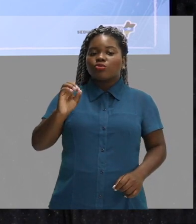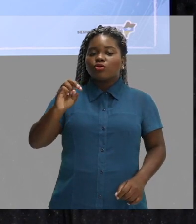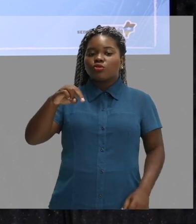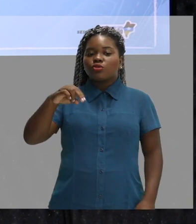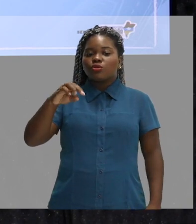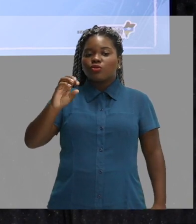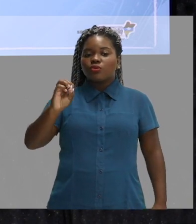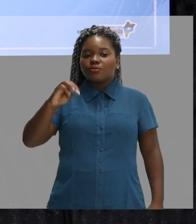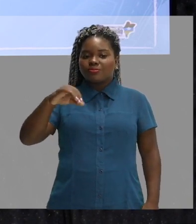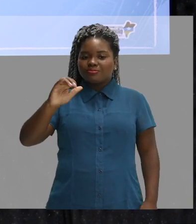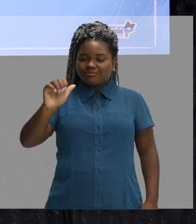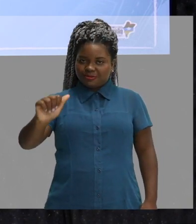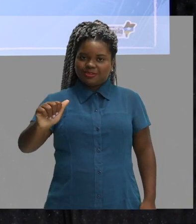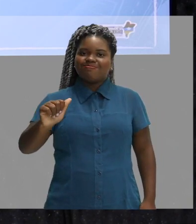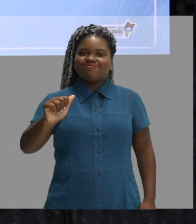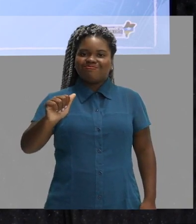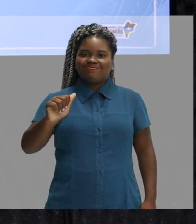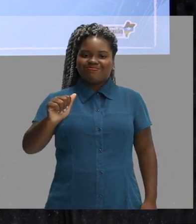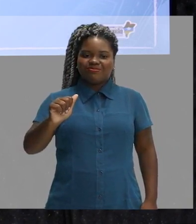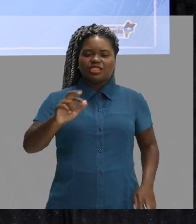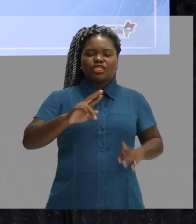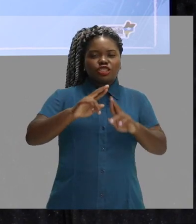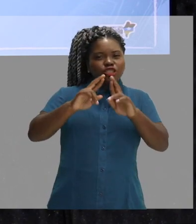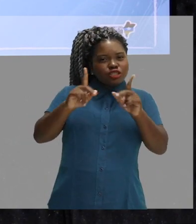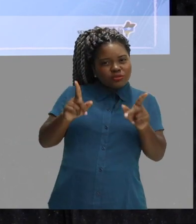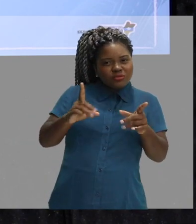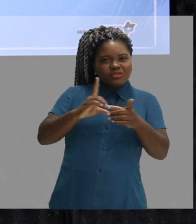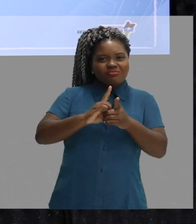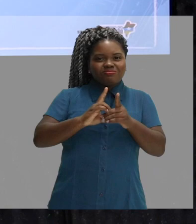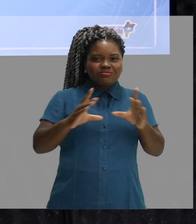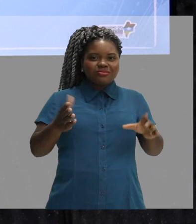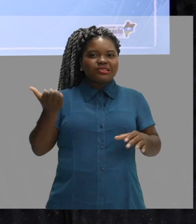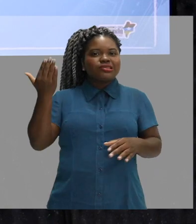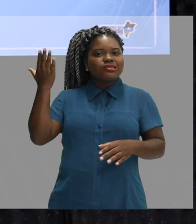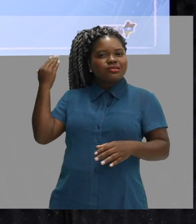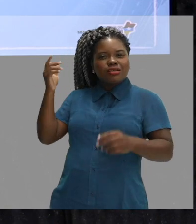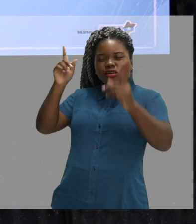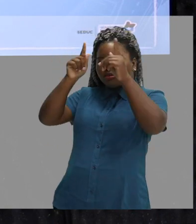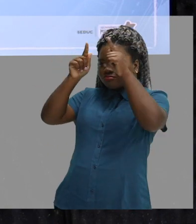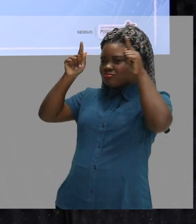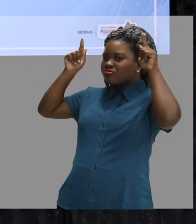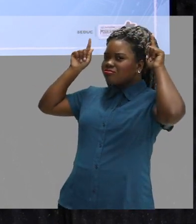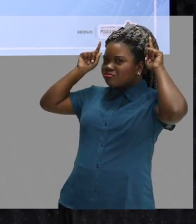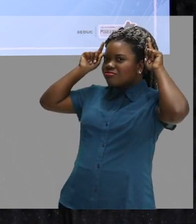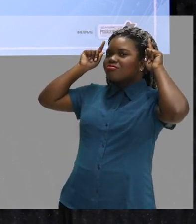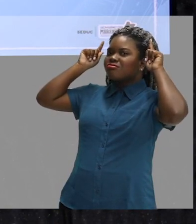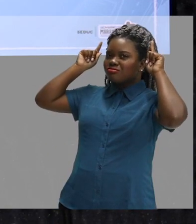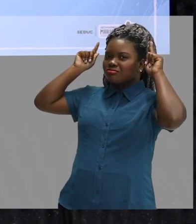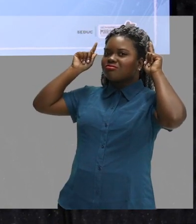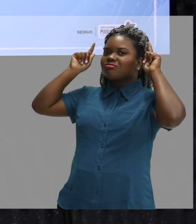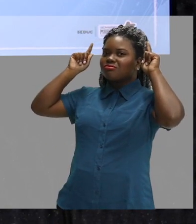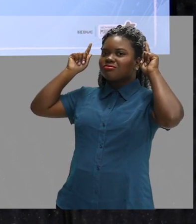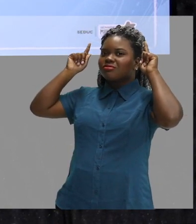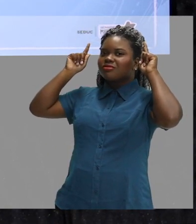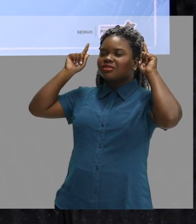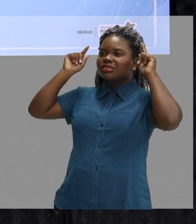indivíduo, certo? Diferente da democracia antiga, lá da Grécia, lá de Atenas, onde